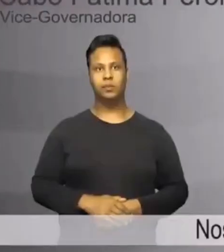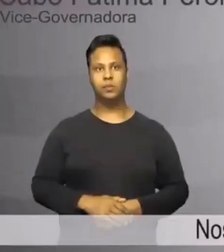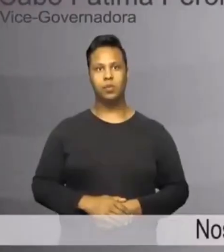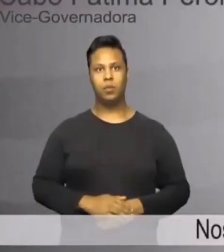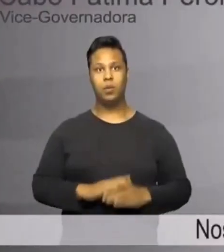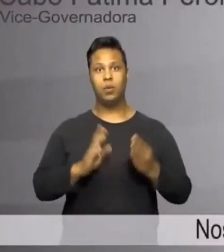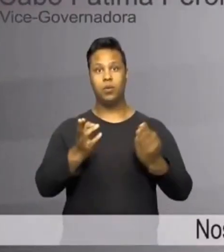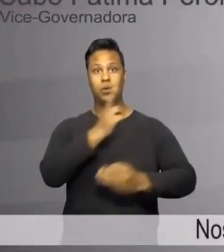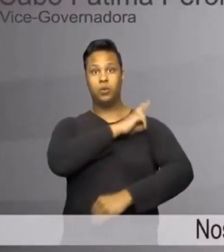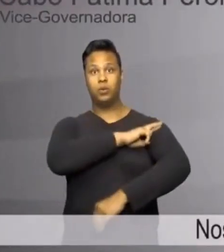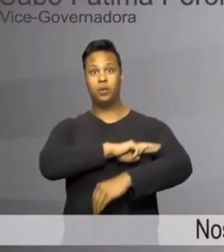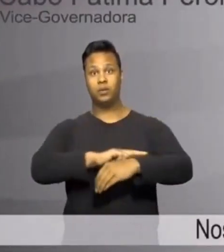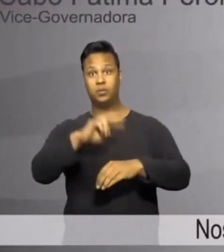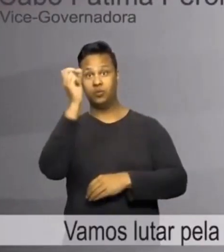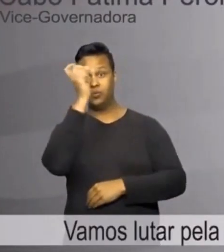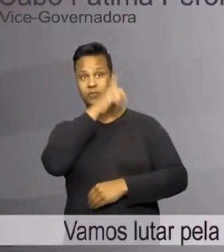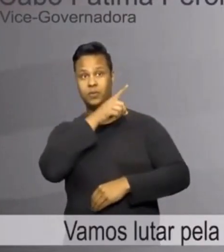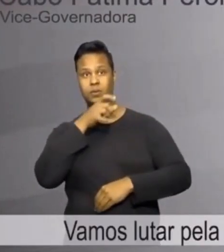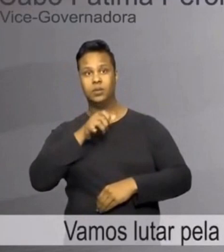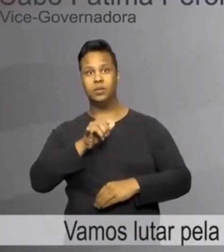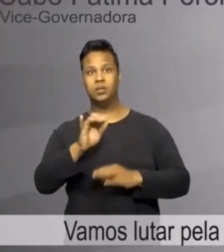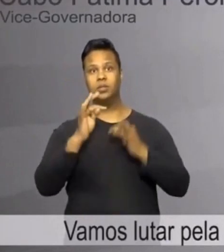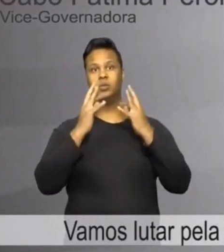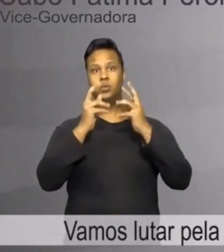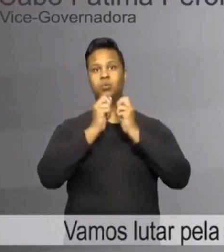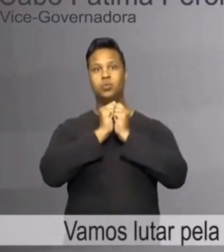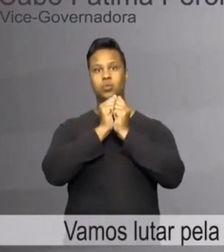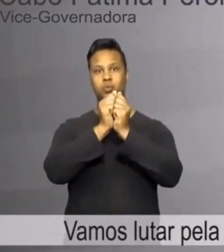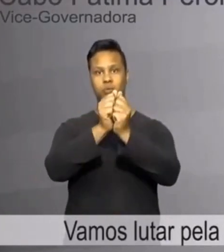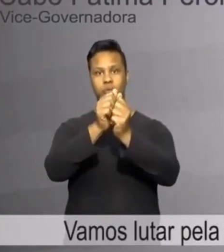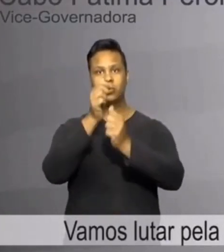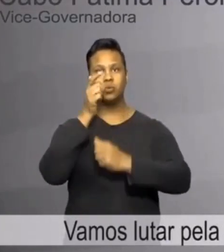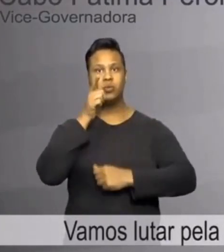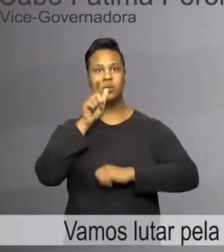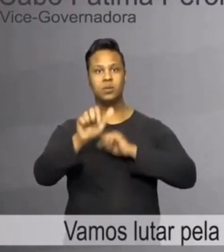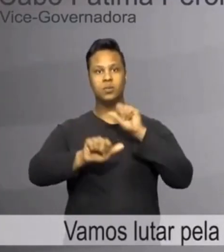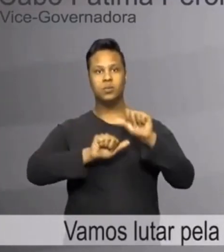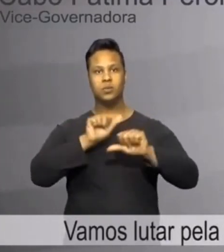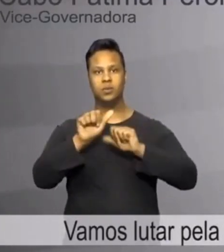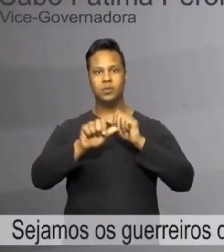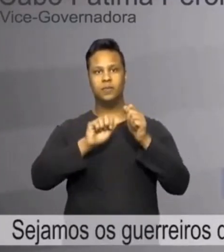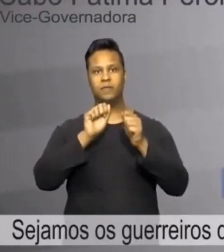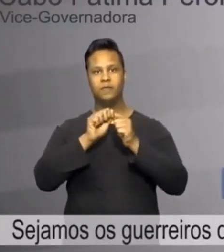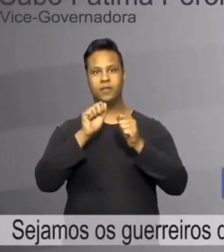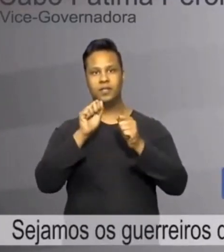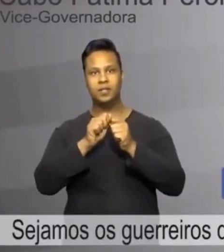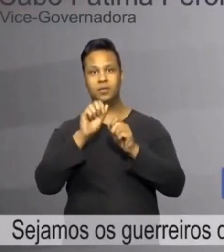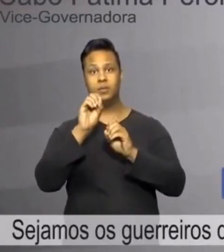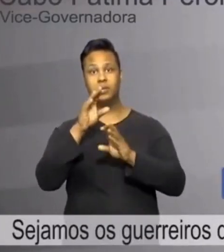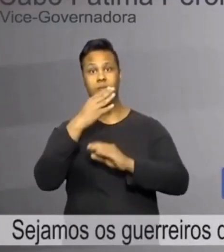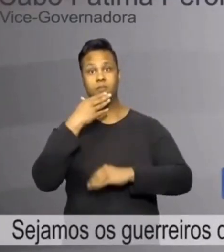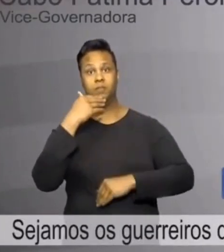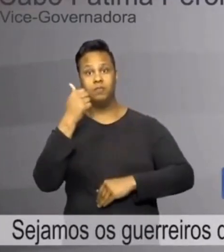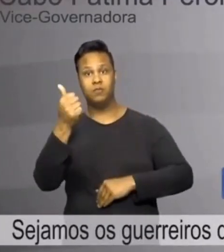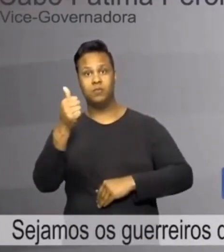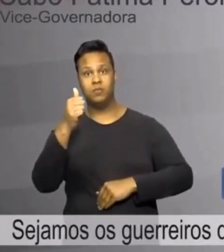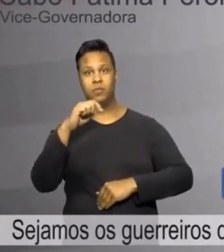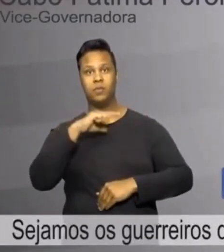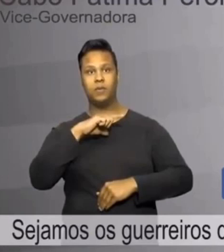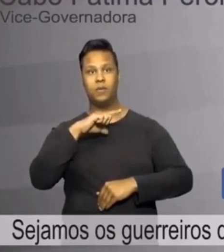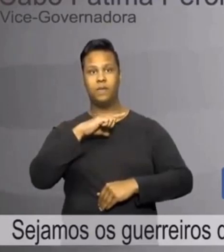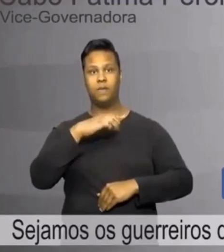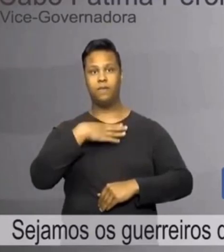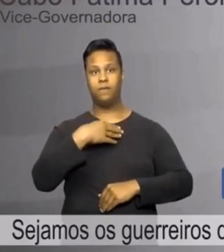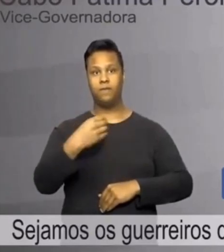heróis. Nossa educação está cada dia pior. Vamos lutar pela escola sem partido e infância sem pornografia. Sejamos os guerreiros de hoje na